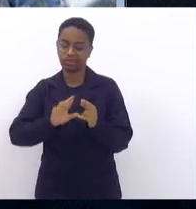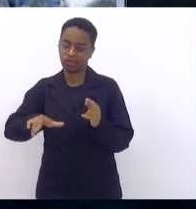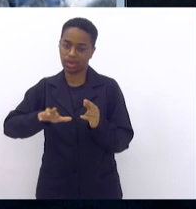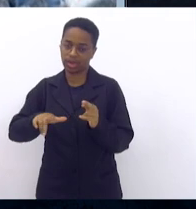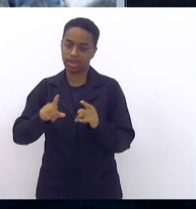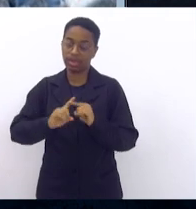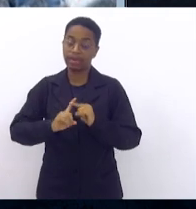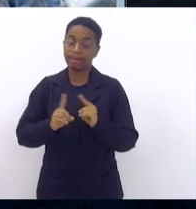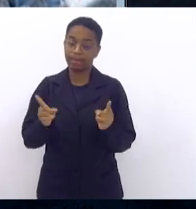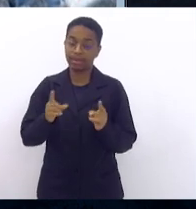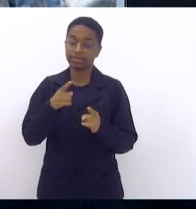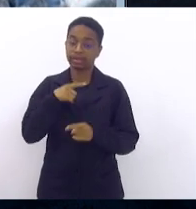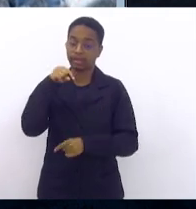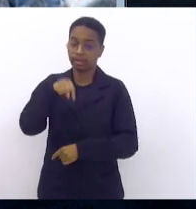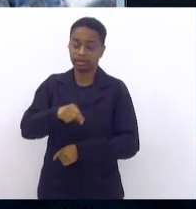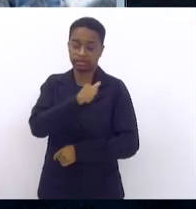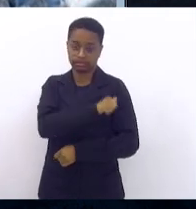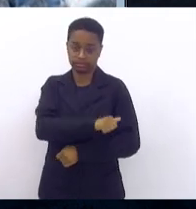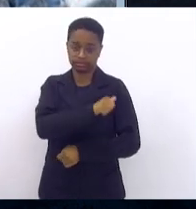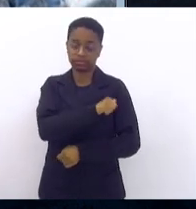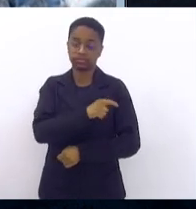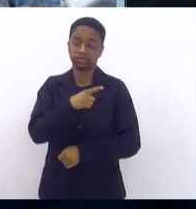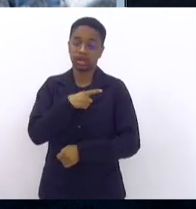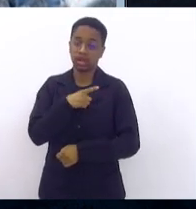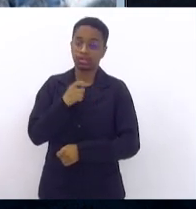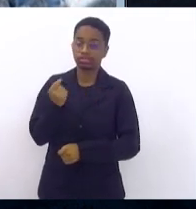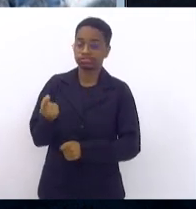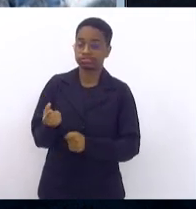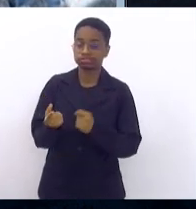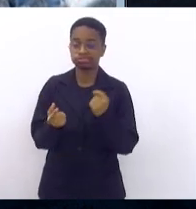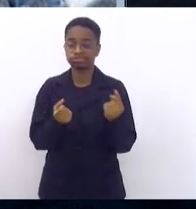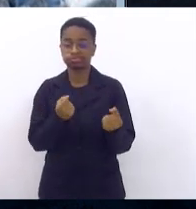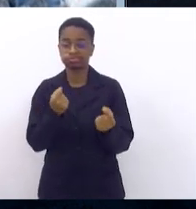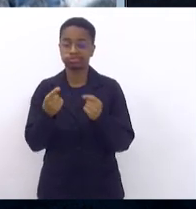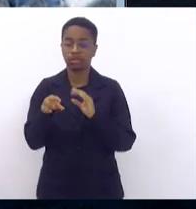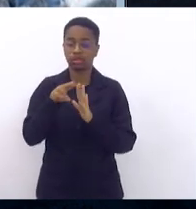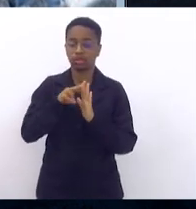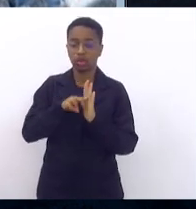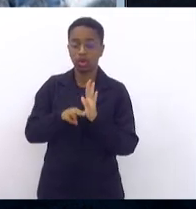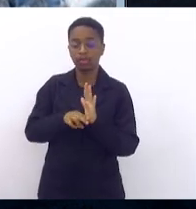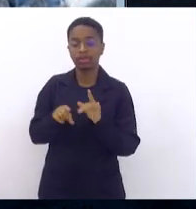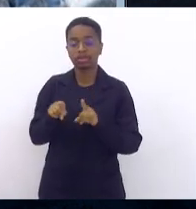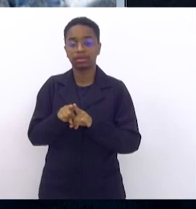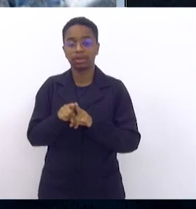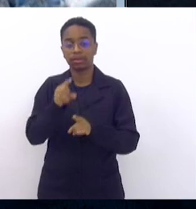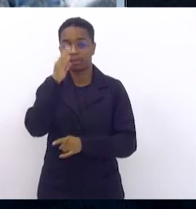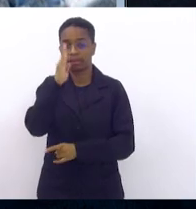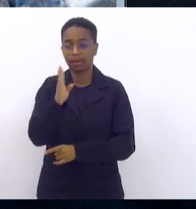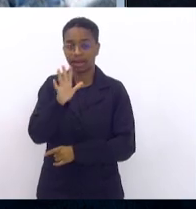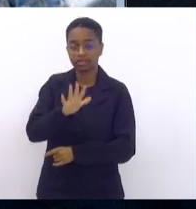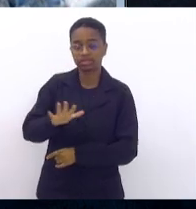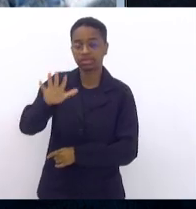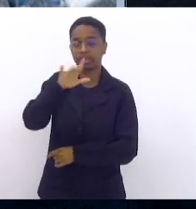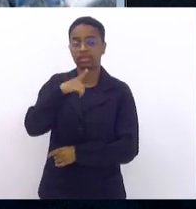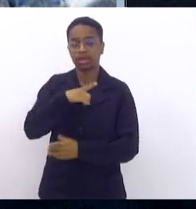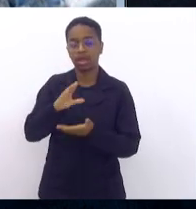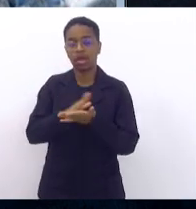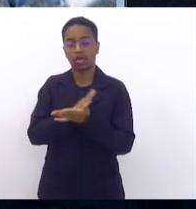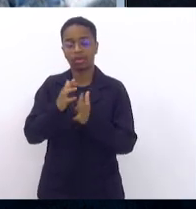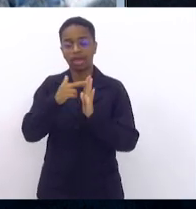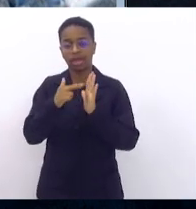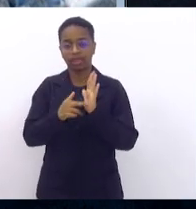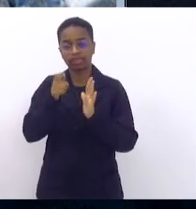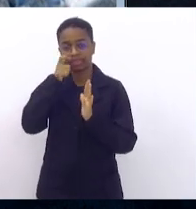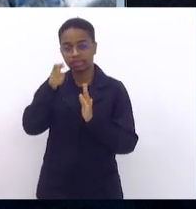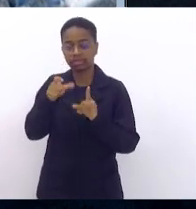tenhamos no estado algumas alguns normativos e temos no Brasil normativos interessantes e